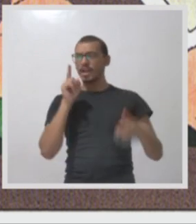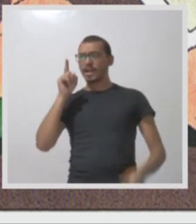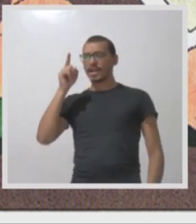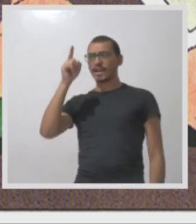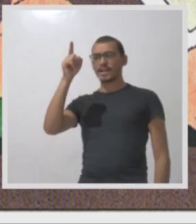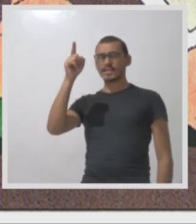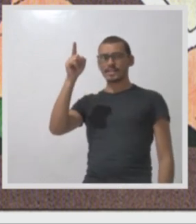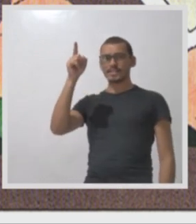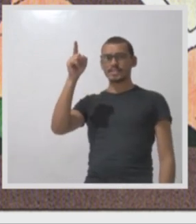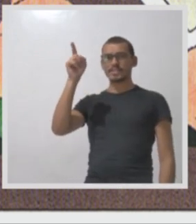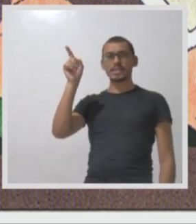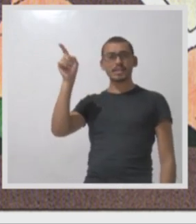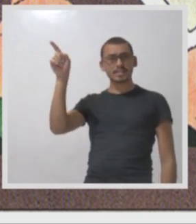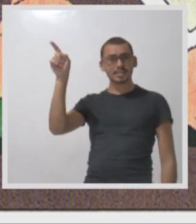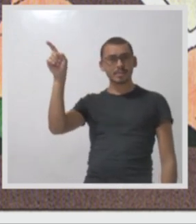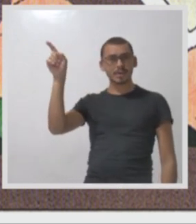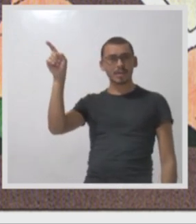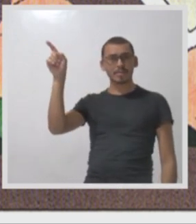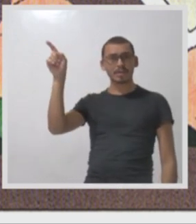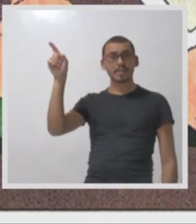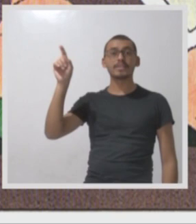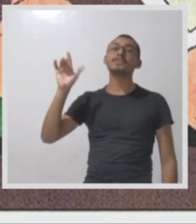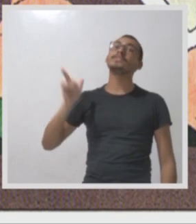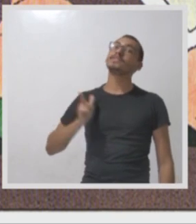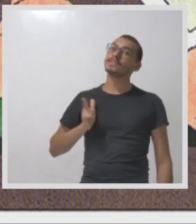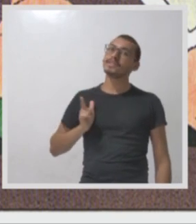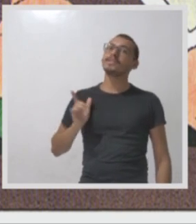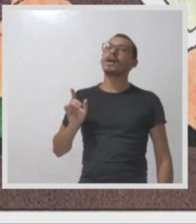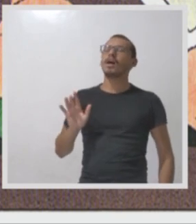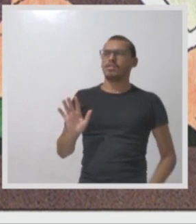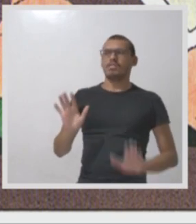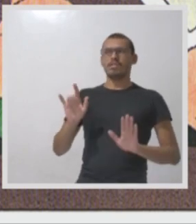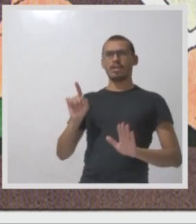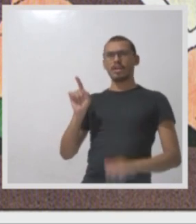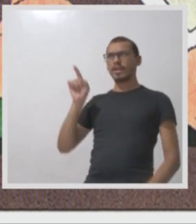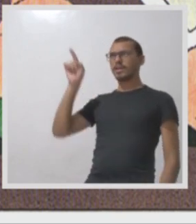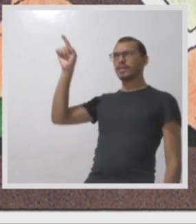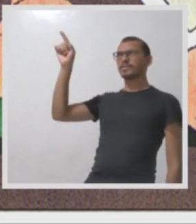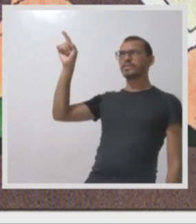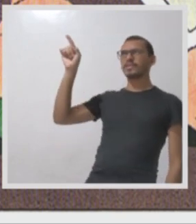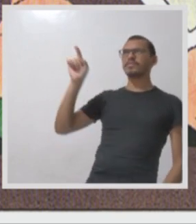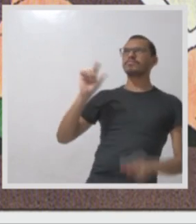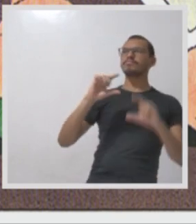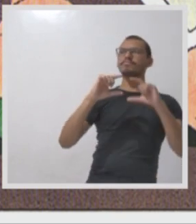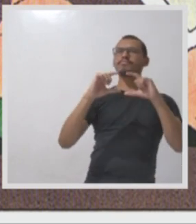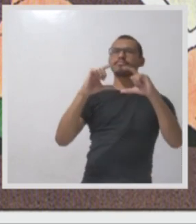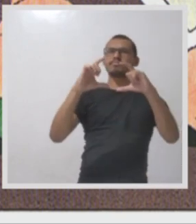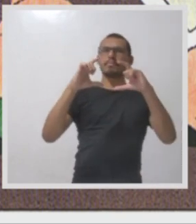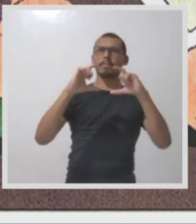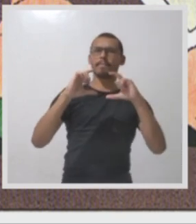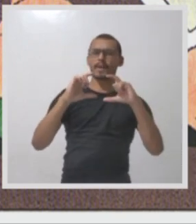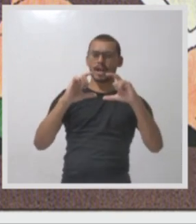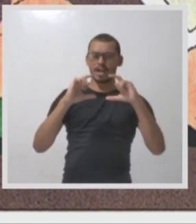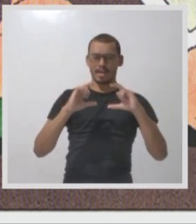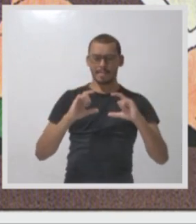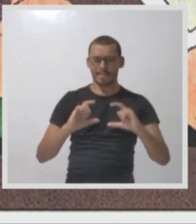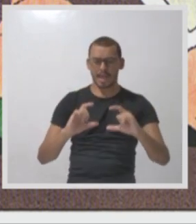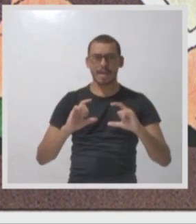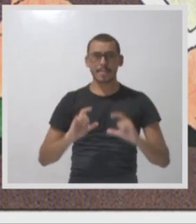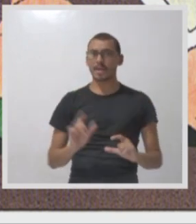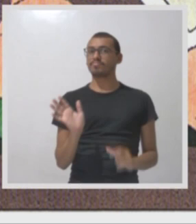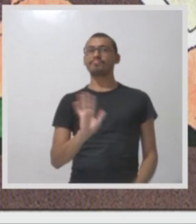já identifica, opa, esse texto, ele está formatado em parágrafo? Não, ele